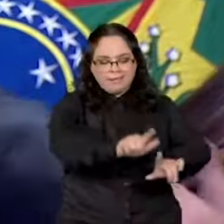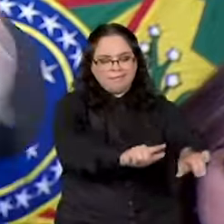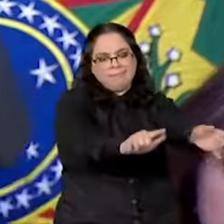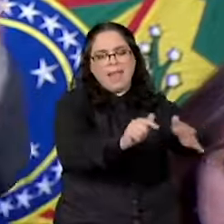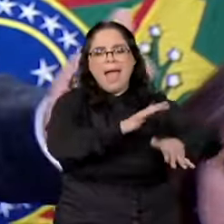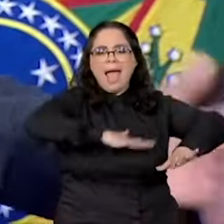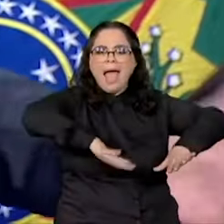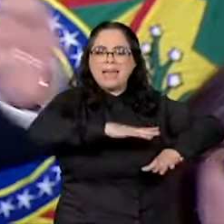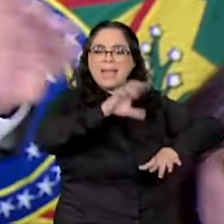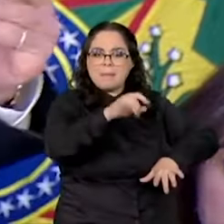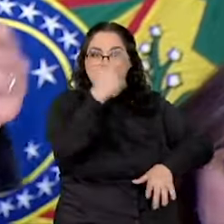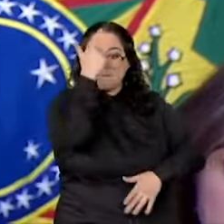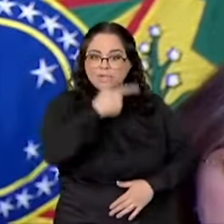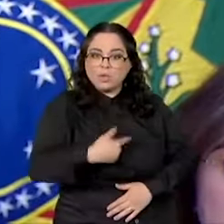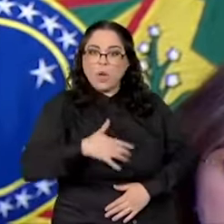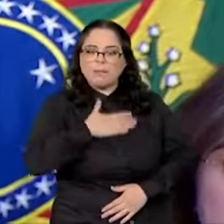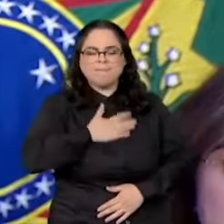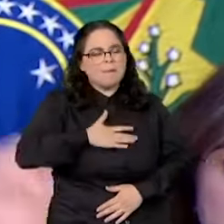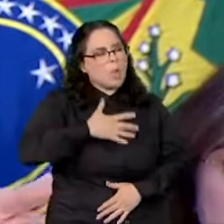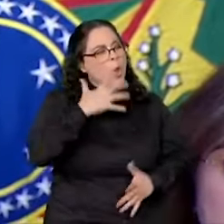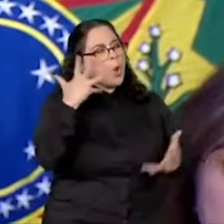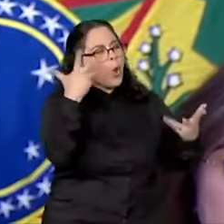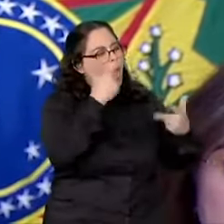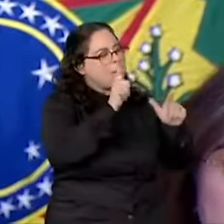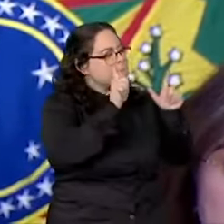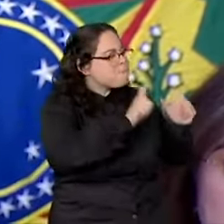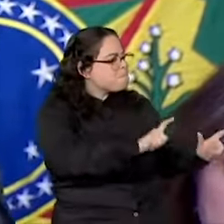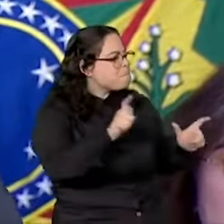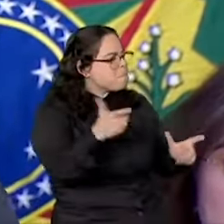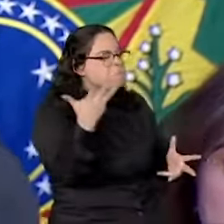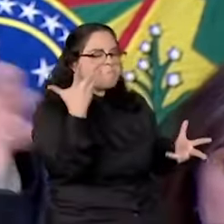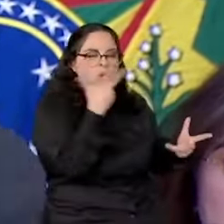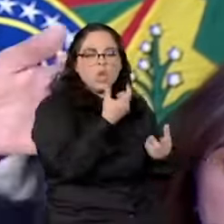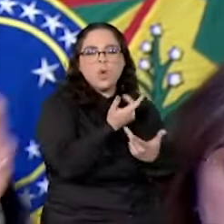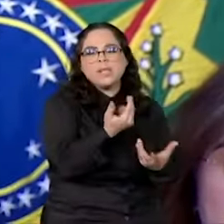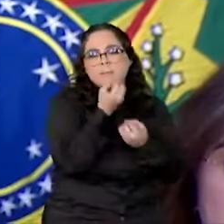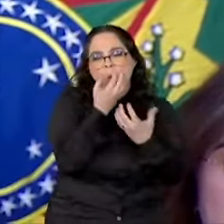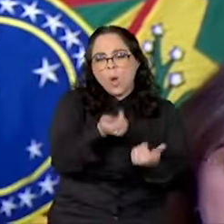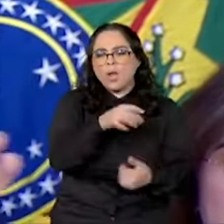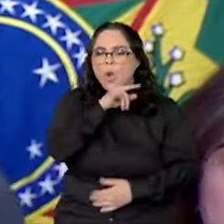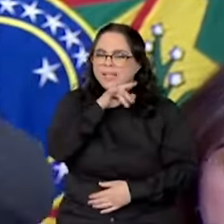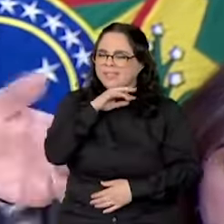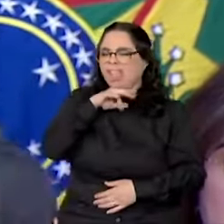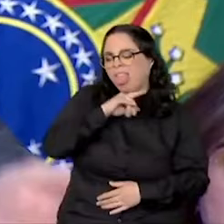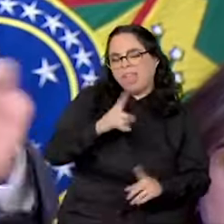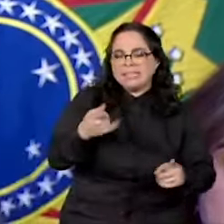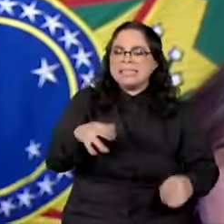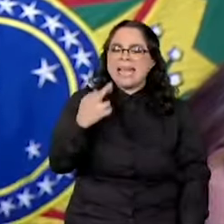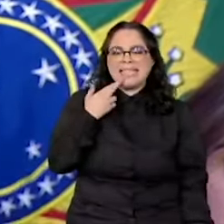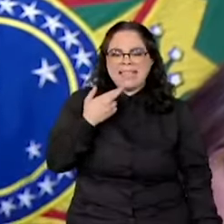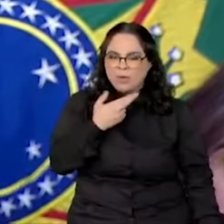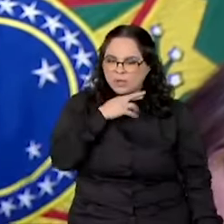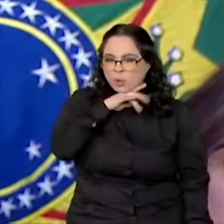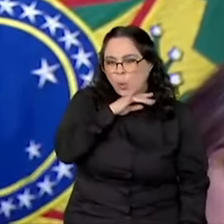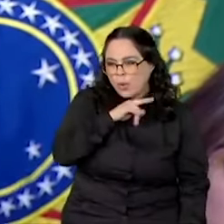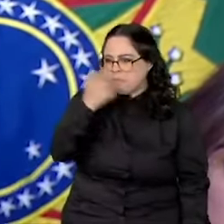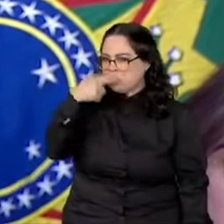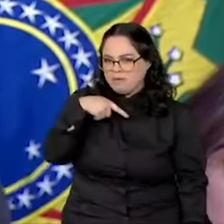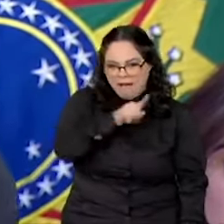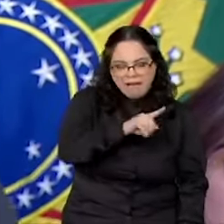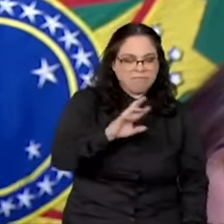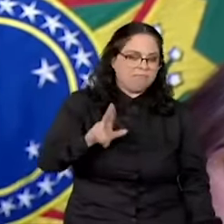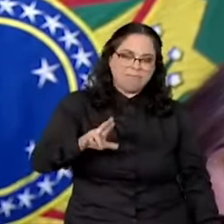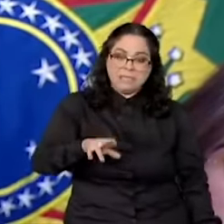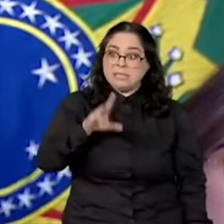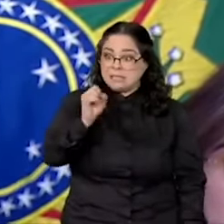que só leva as pessoas para lugares bonitos, para coisas boas. Ninguém leva para coisas ruins. O restaurante é ruim, ninguém vai. Mas,